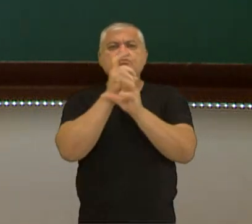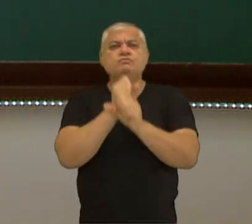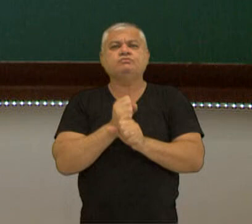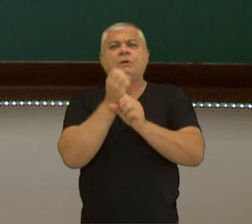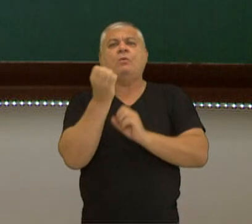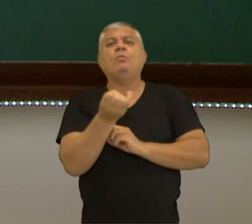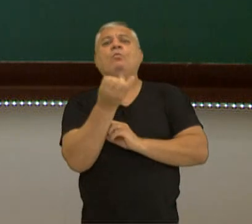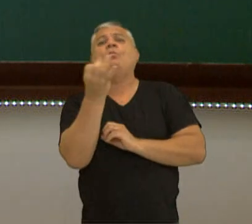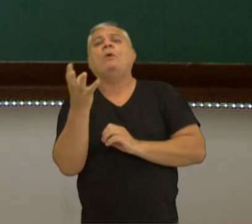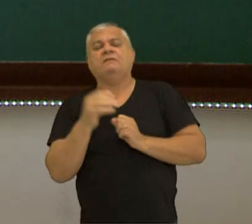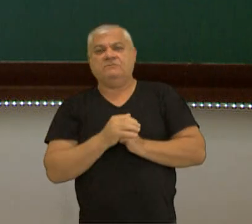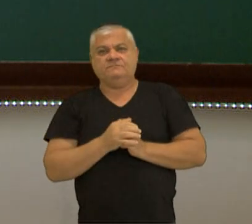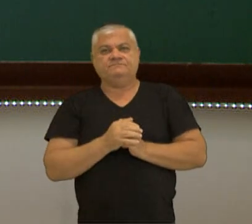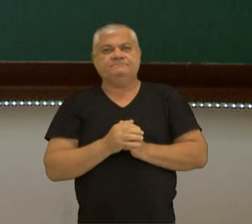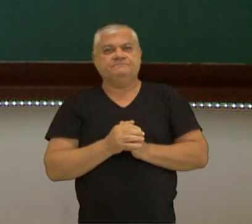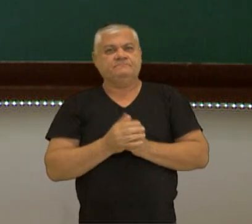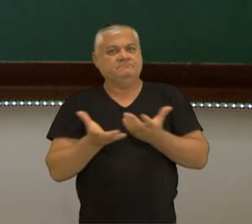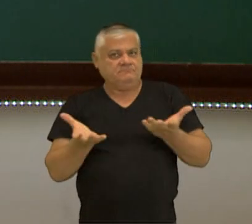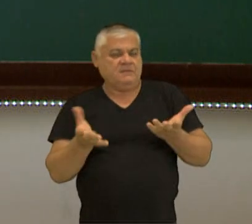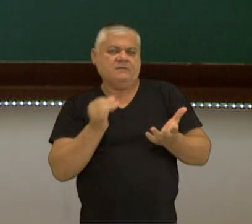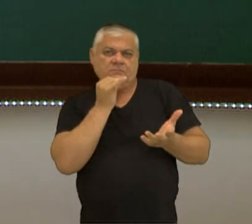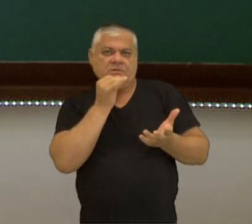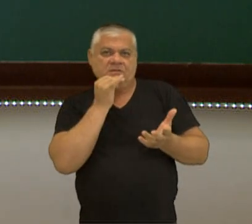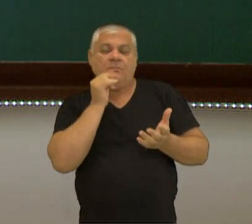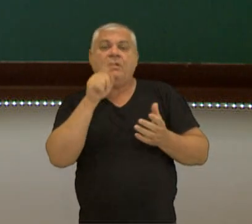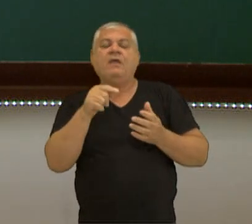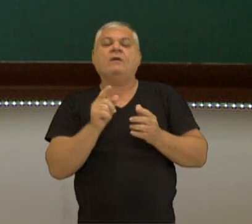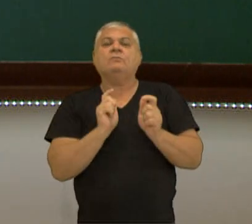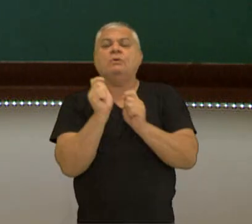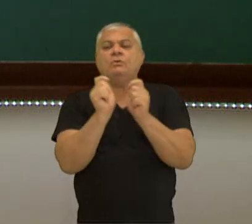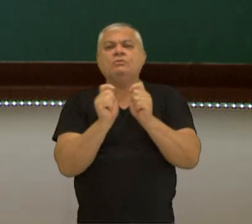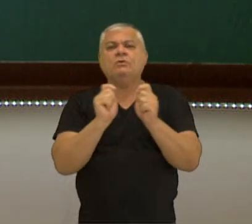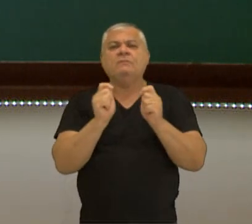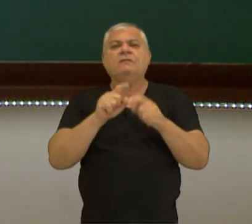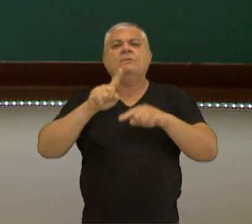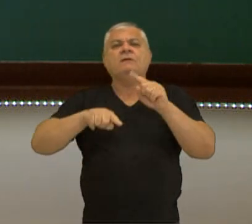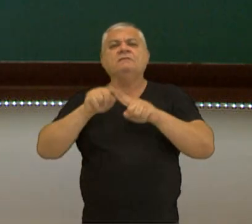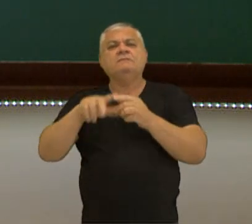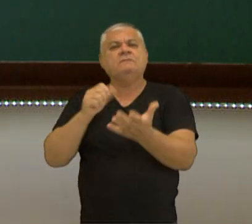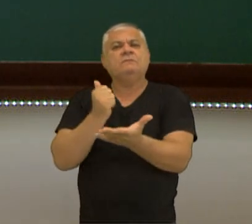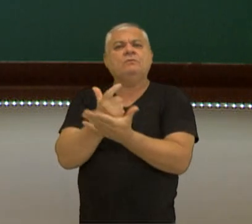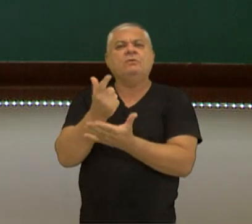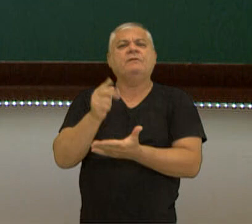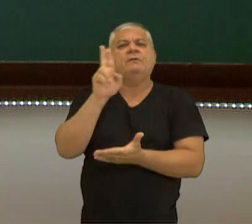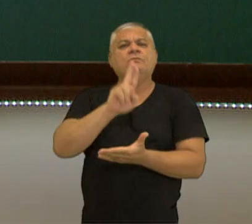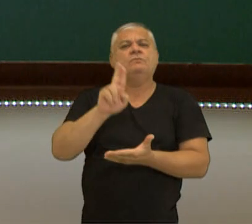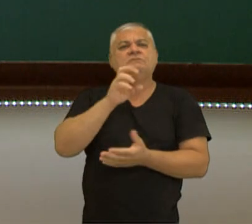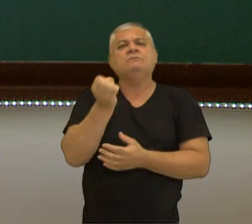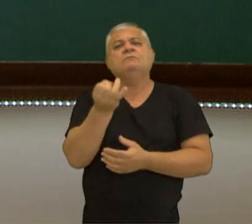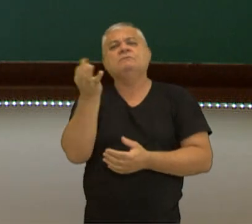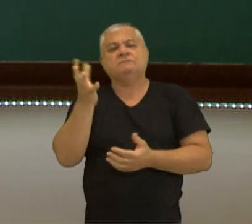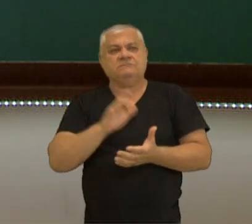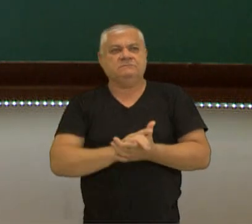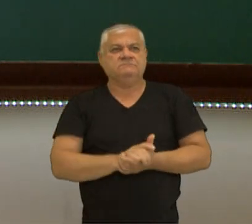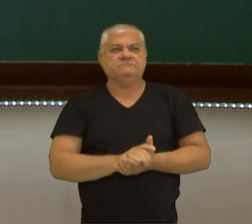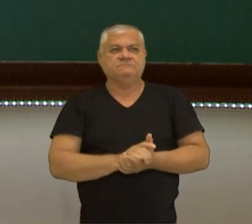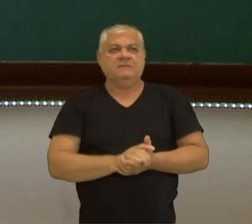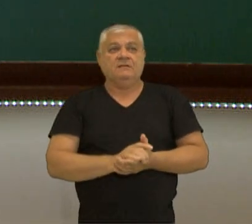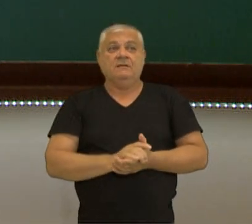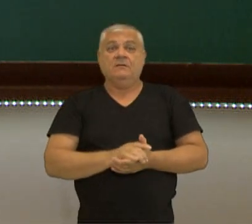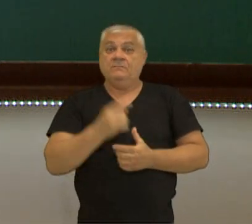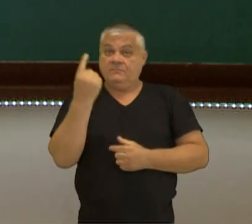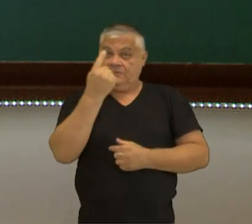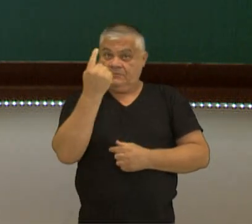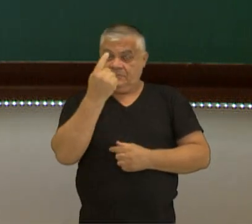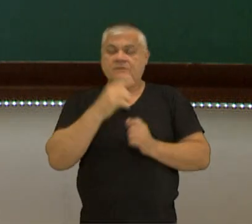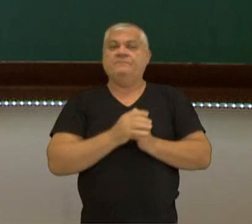utilizado, o material mínimo, né? Não está falando desperdício, só estamos vendo quanto material realmente vai ser utilizado nesta embalagem. Então, nós temos